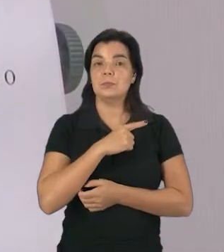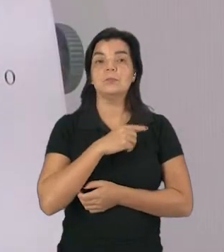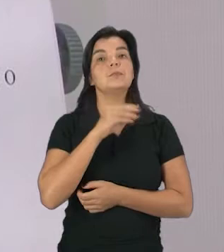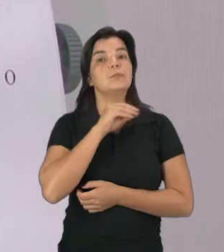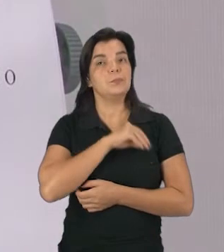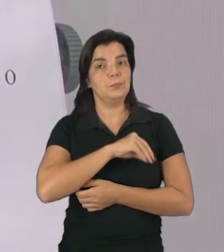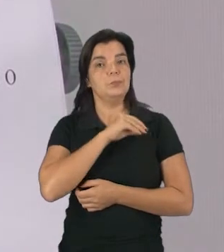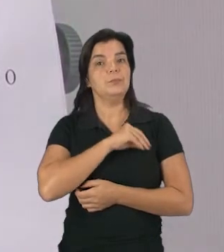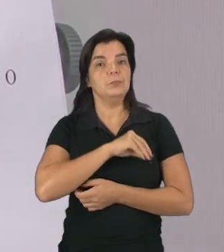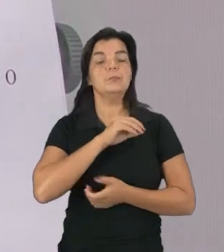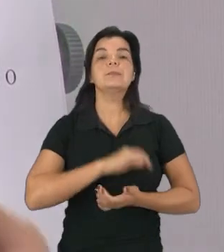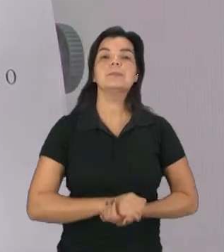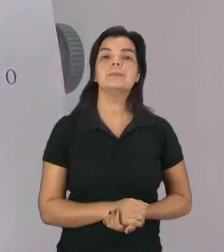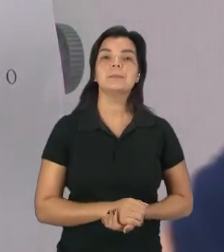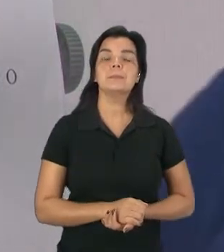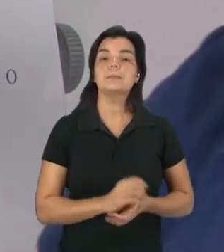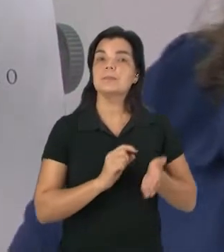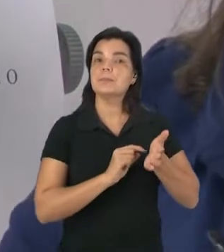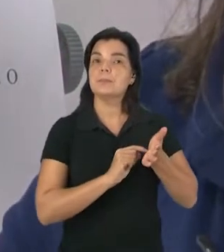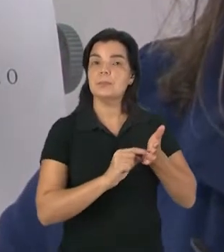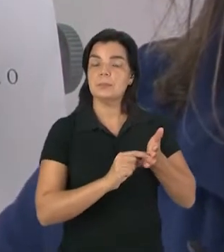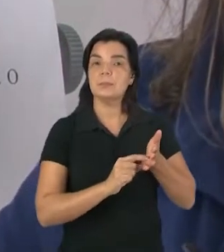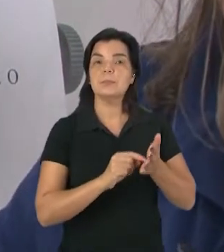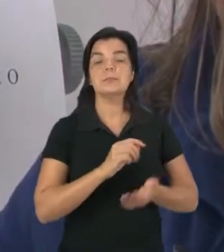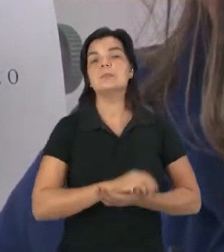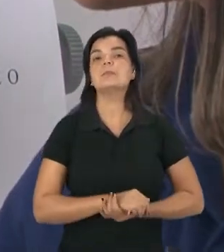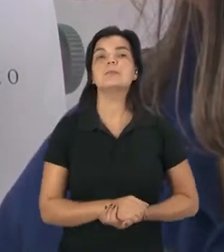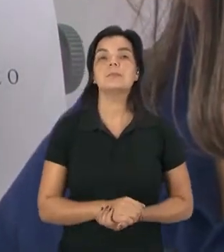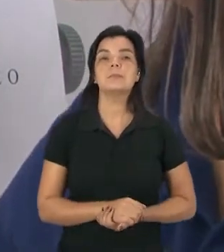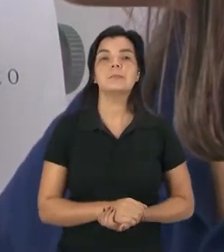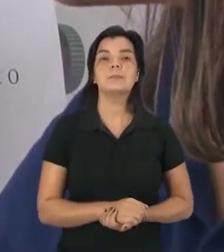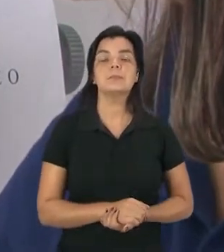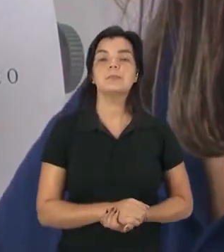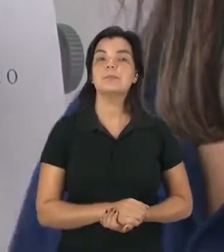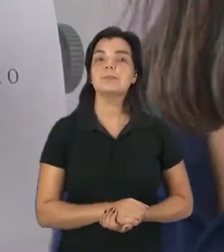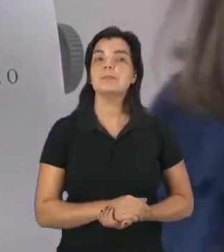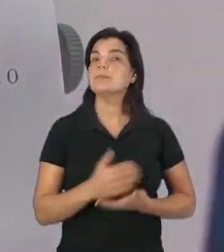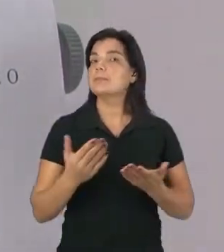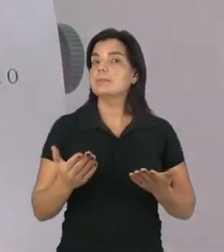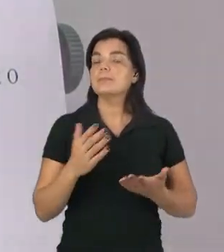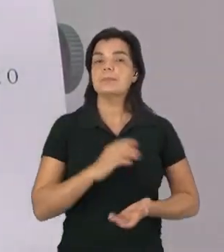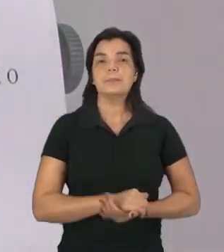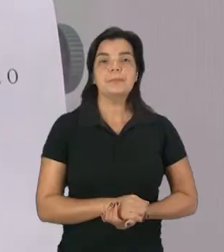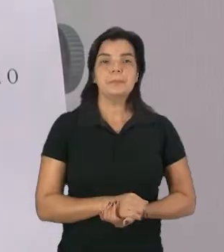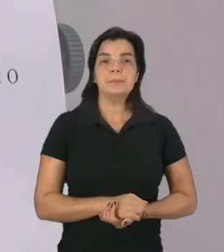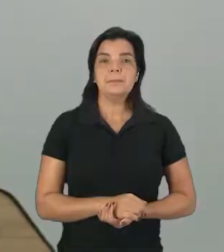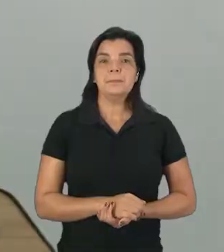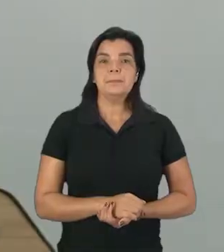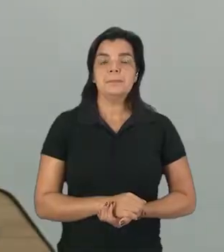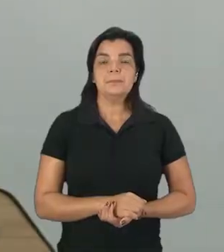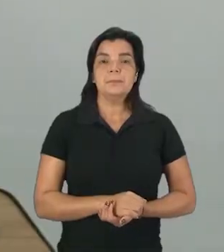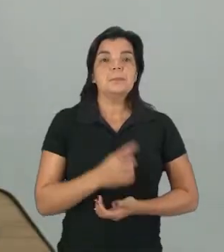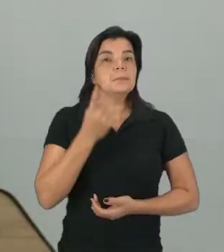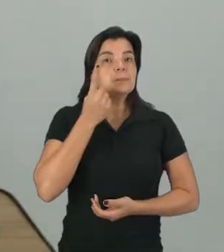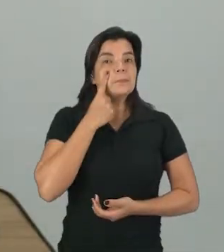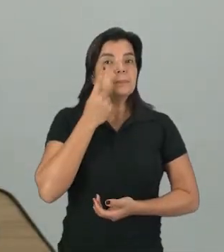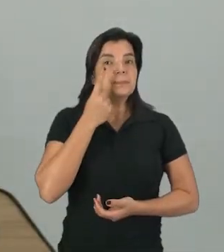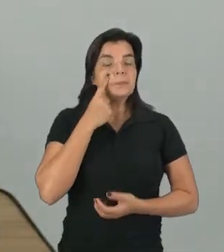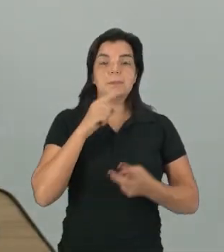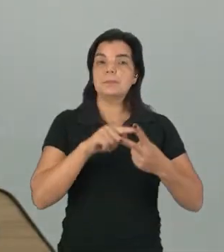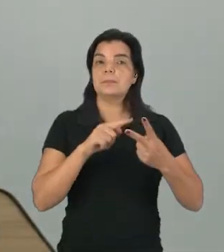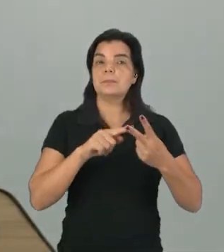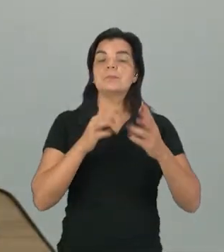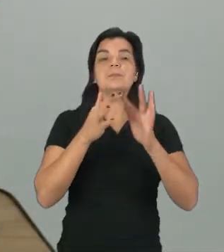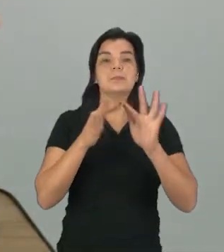seu sustento. Vamos grifar então essas duas palavrinhas. E aí, turma? O que vocês observaram nessas